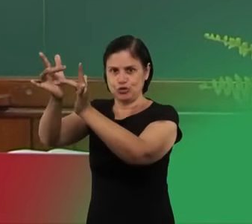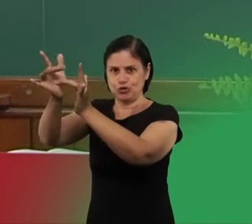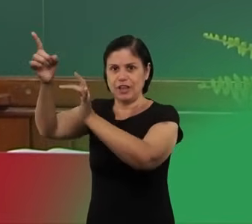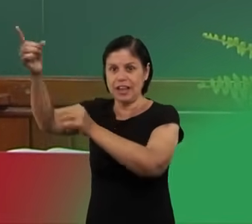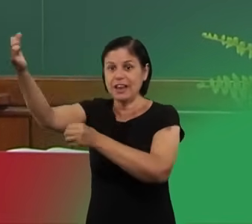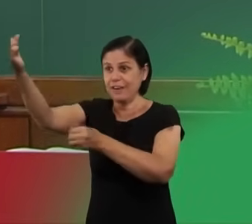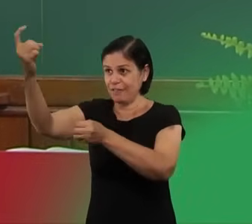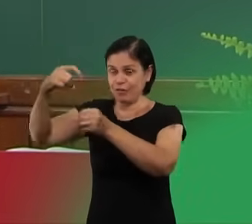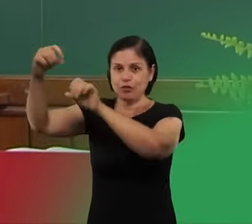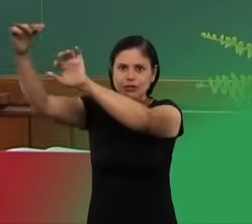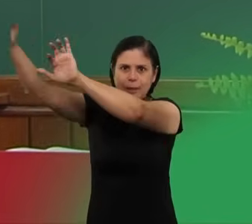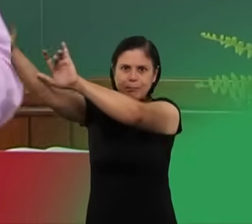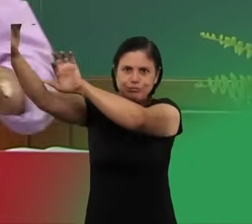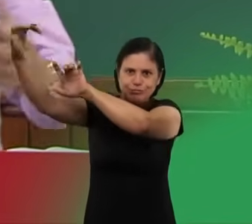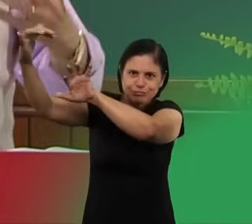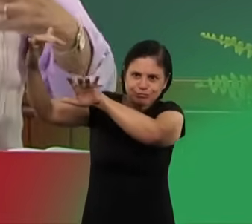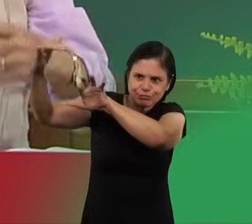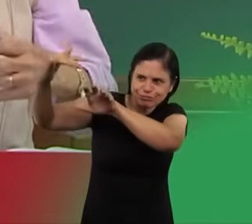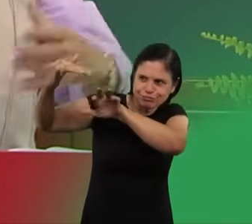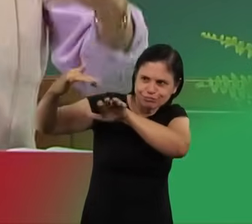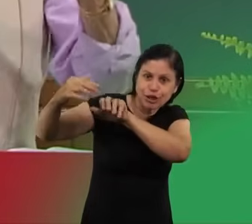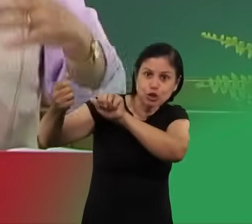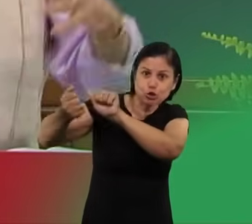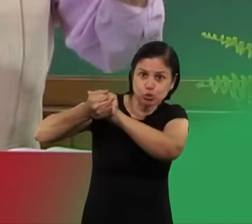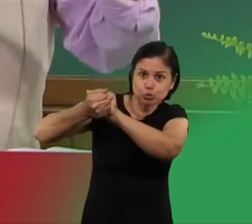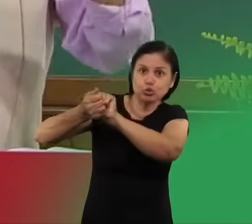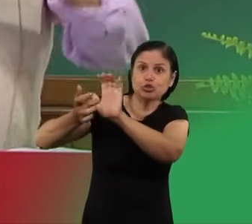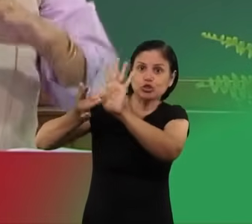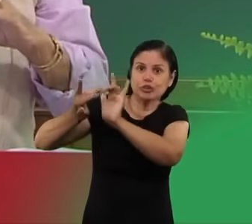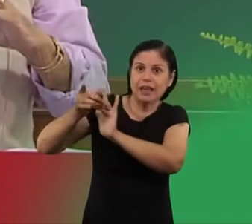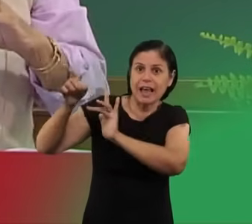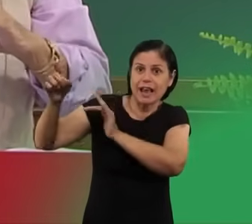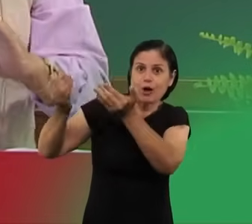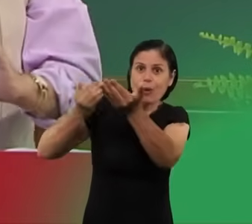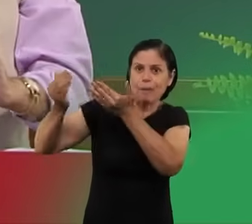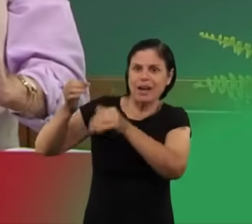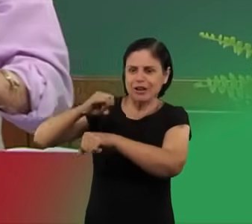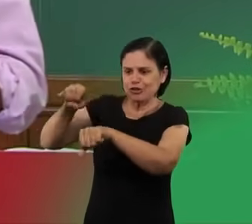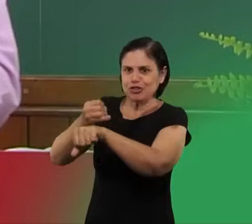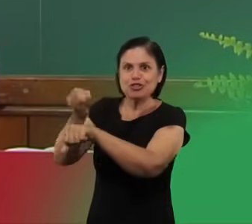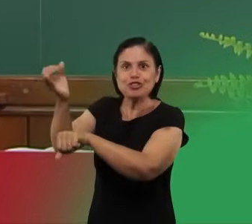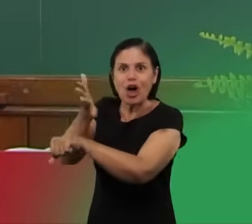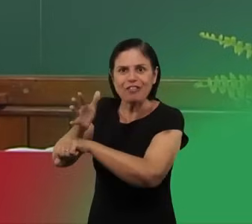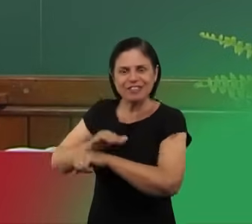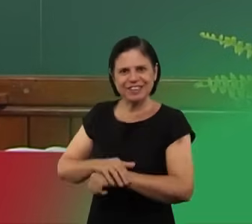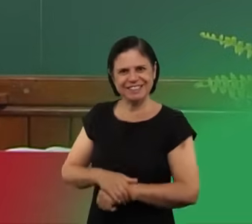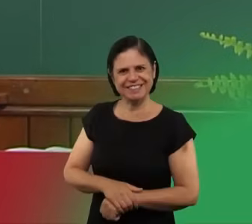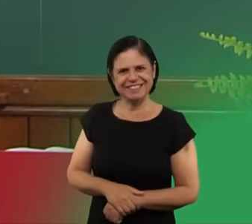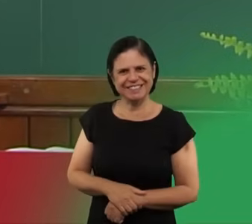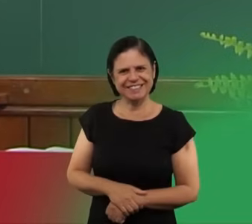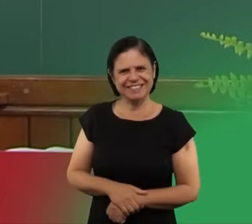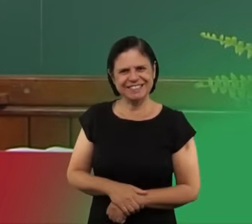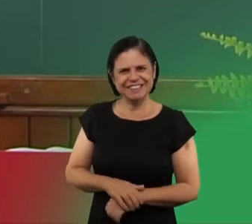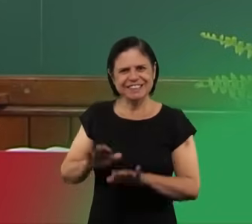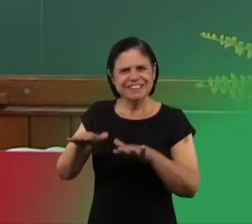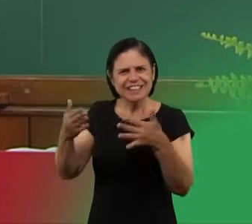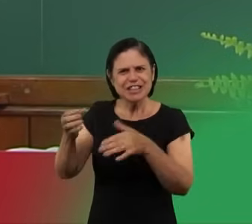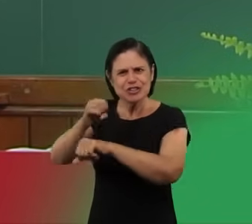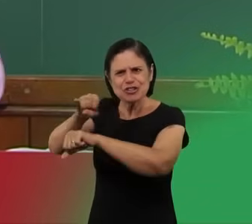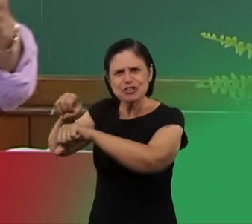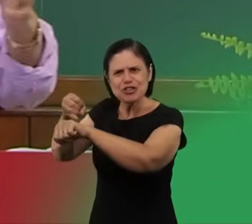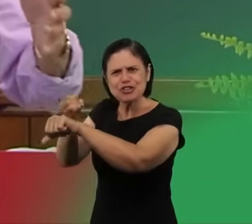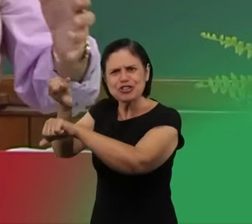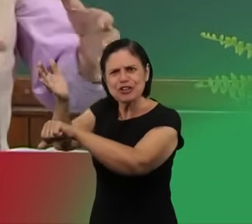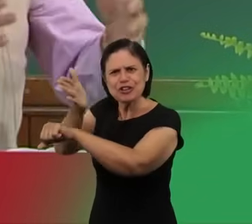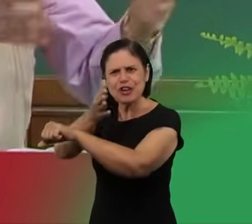descerá. Ela descerá como a nova Jerusalém. Agora, essa nova Jerusalém